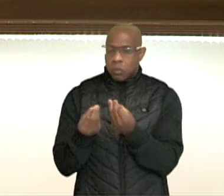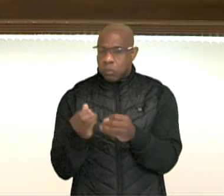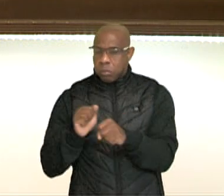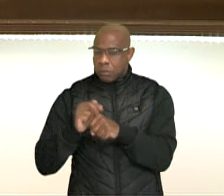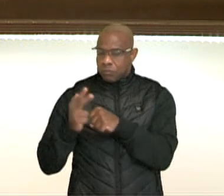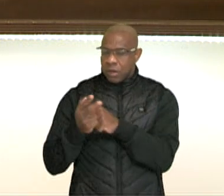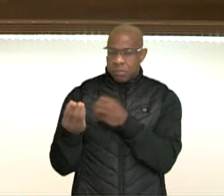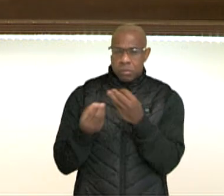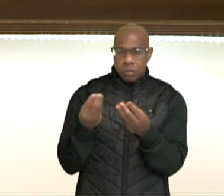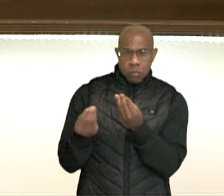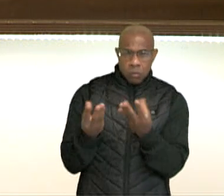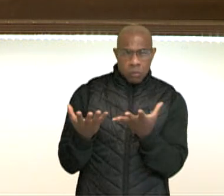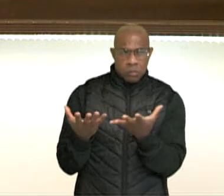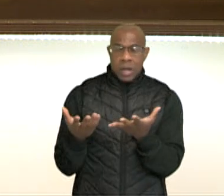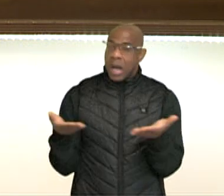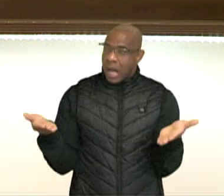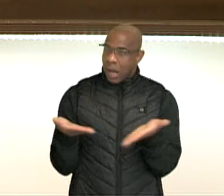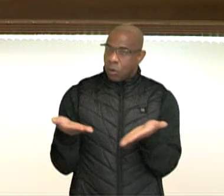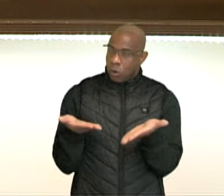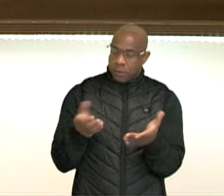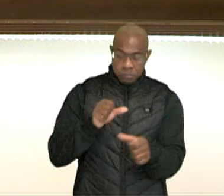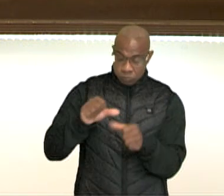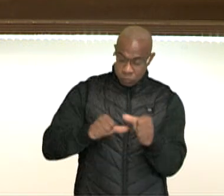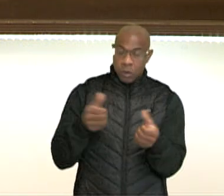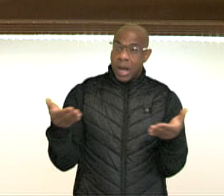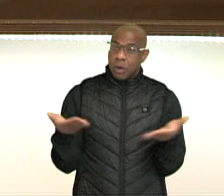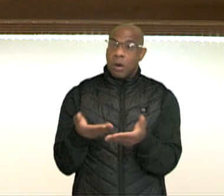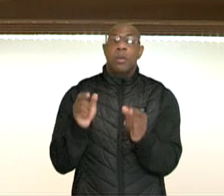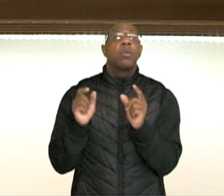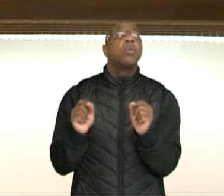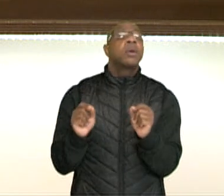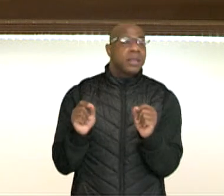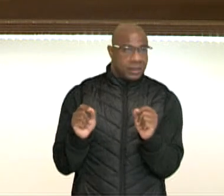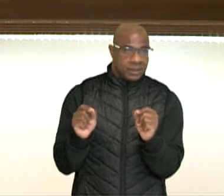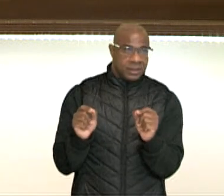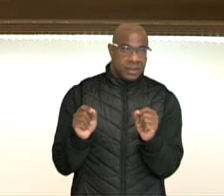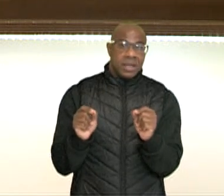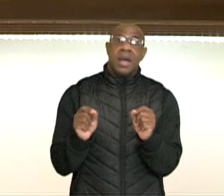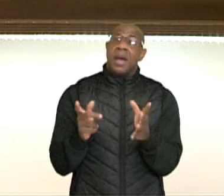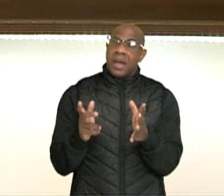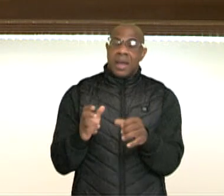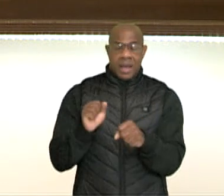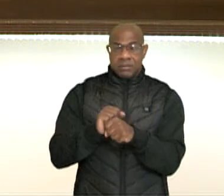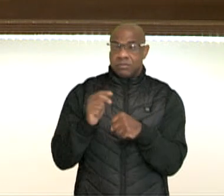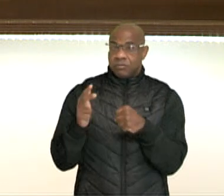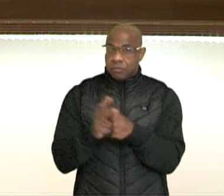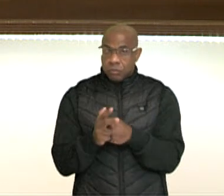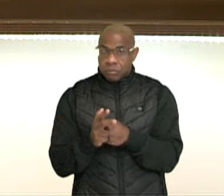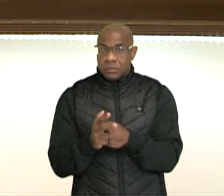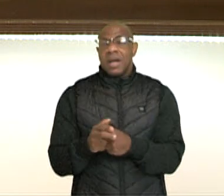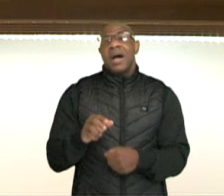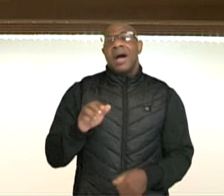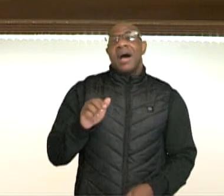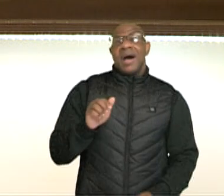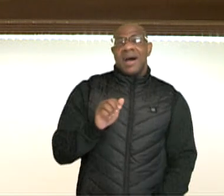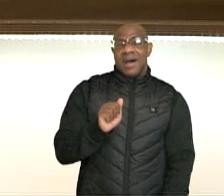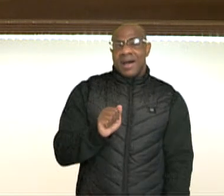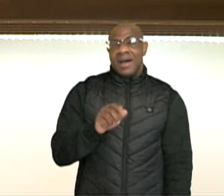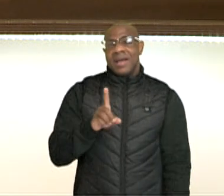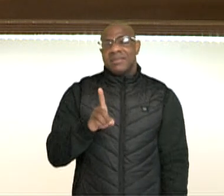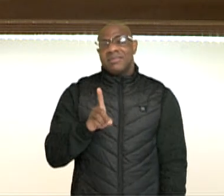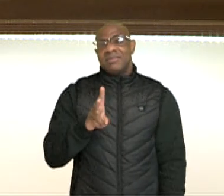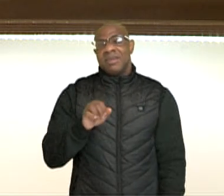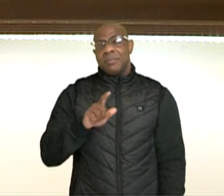adverbial de tempo, agora é uma oração subordinada adverbial temporal. O que isso quer dizer? Que ela é uma